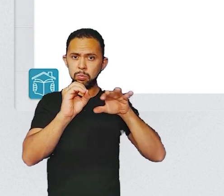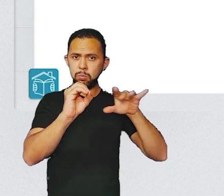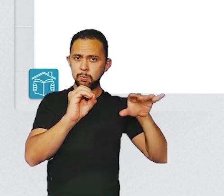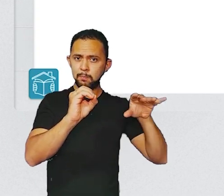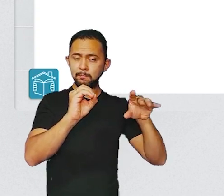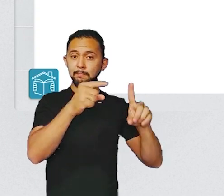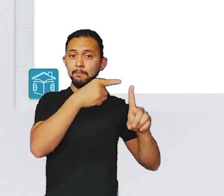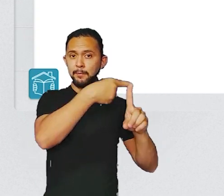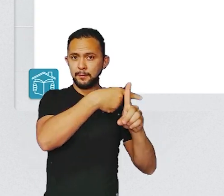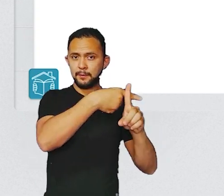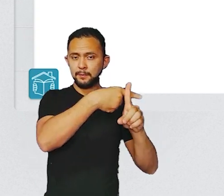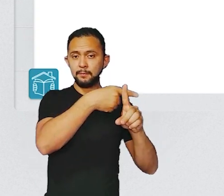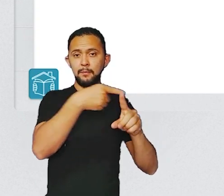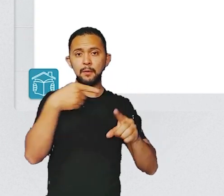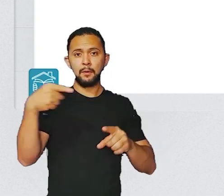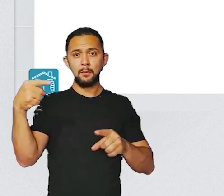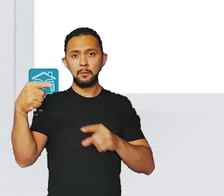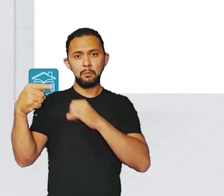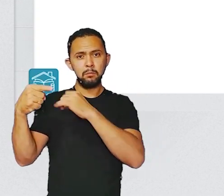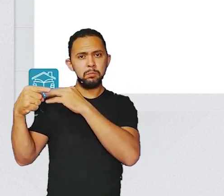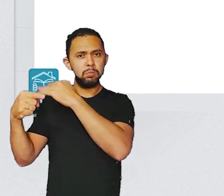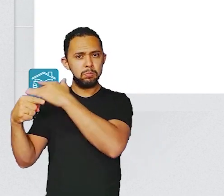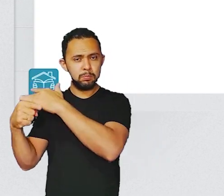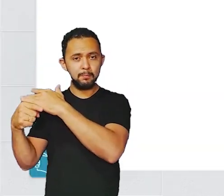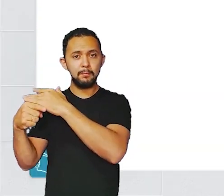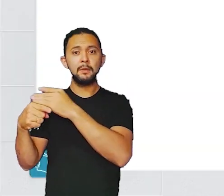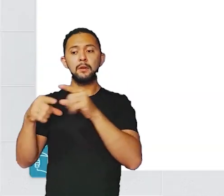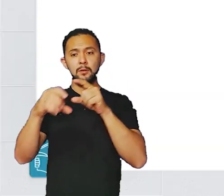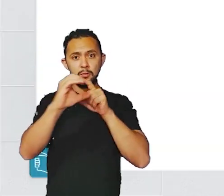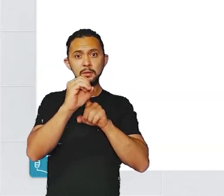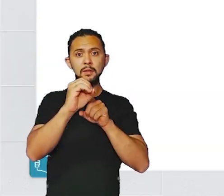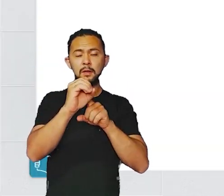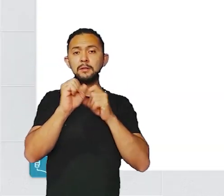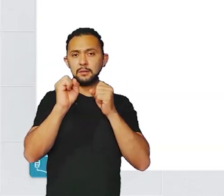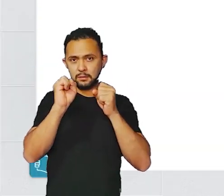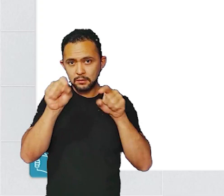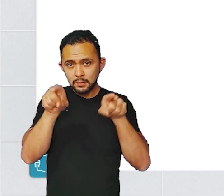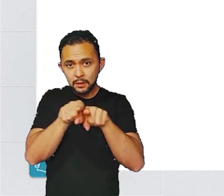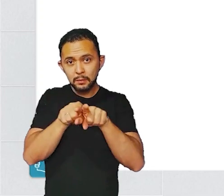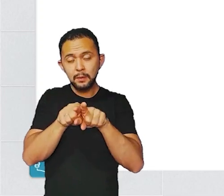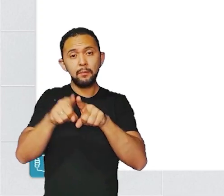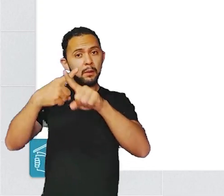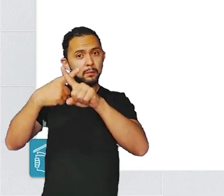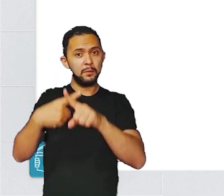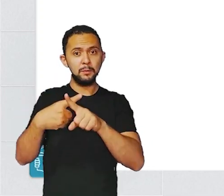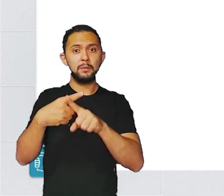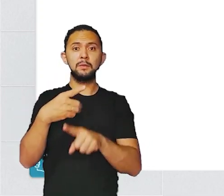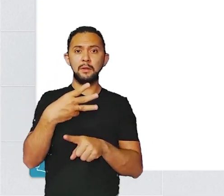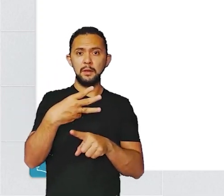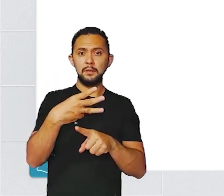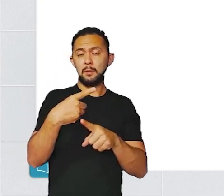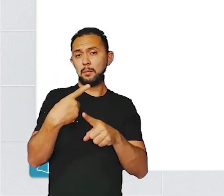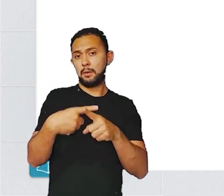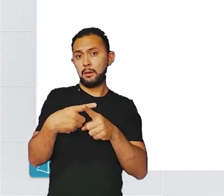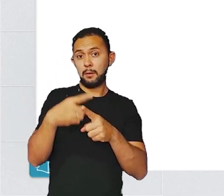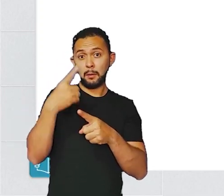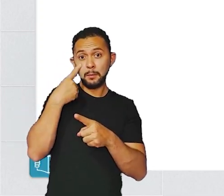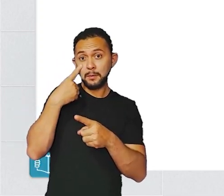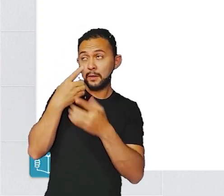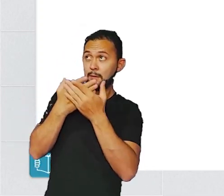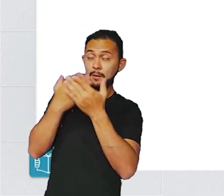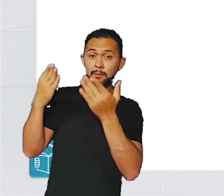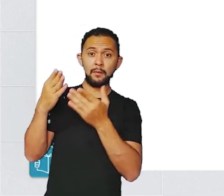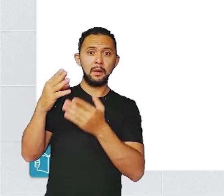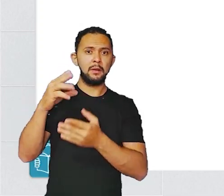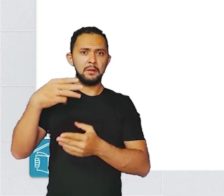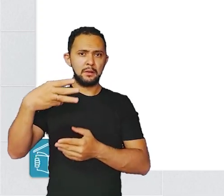professor? Sim, o 0 é um múltiplo de 3. Se você observar, o 0 eu posso escrever como sendo 3